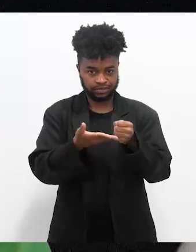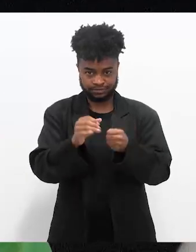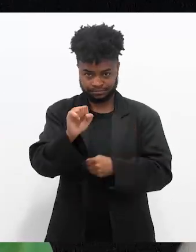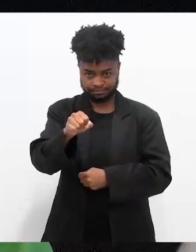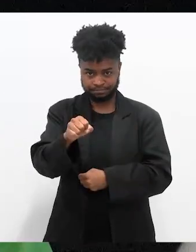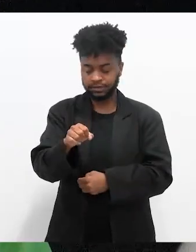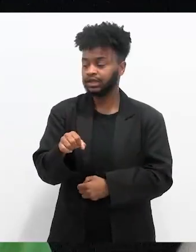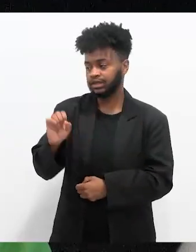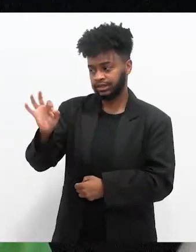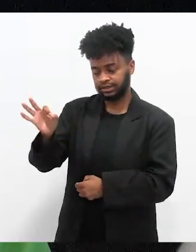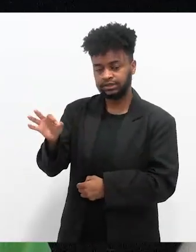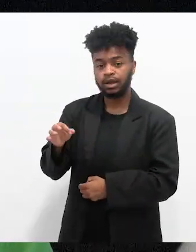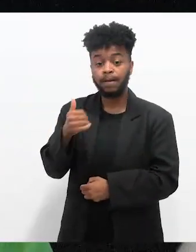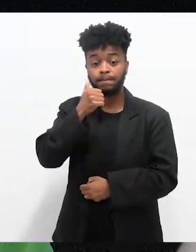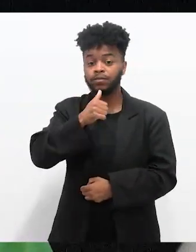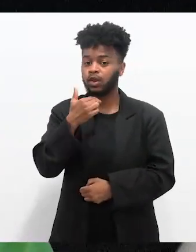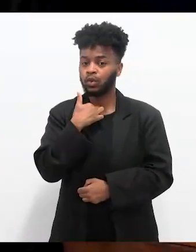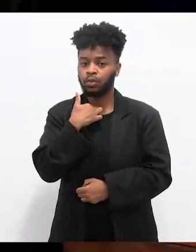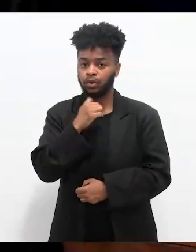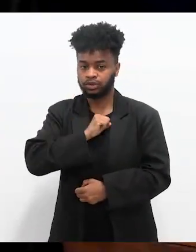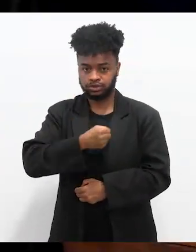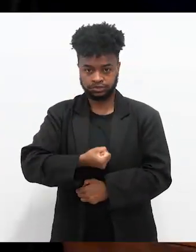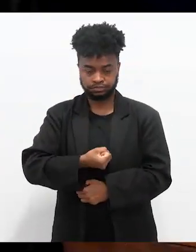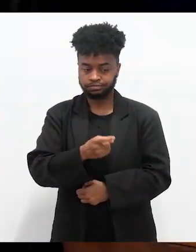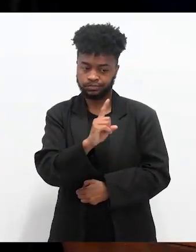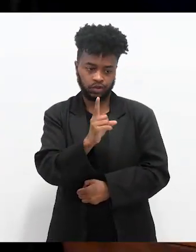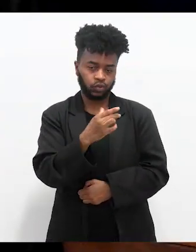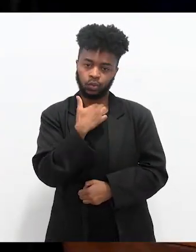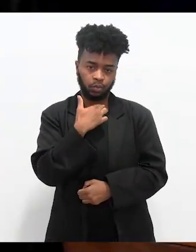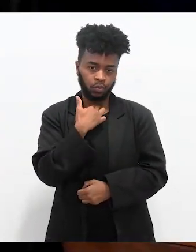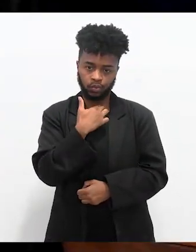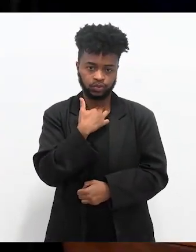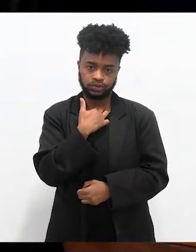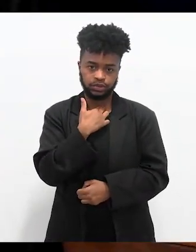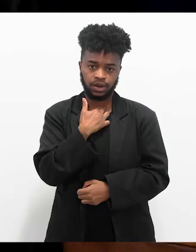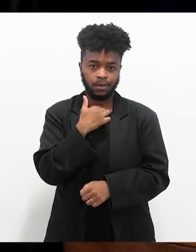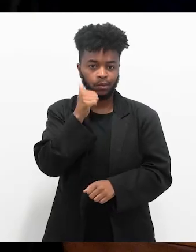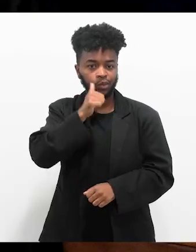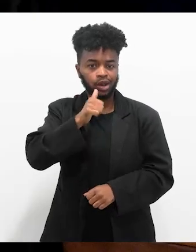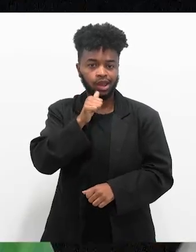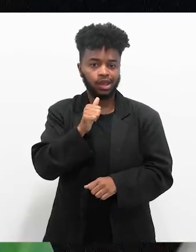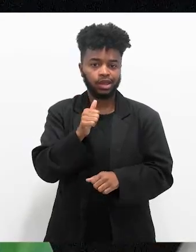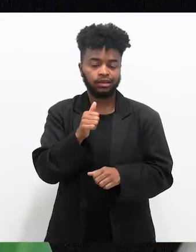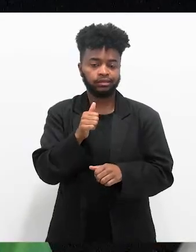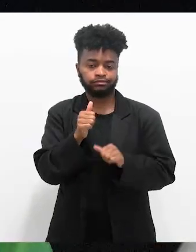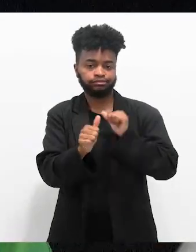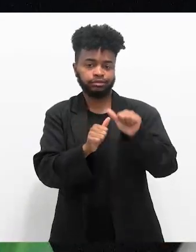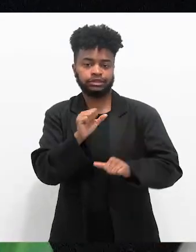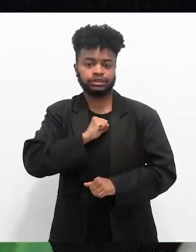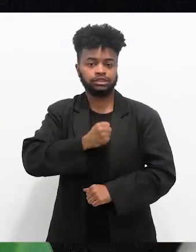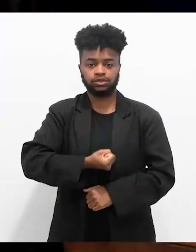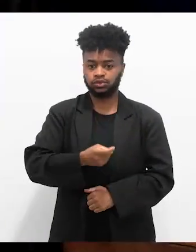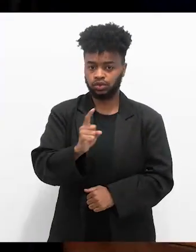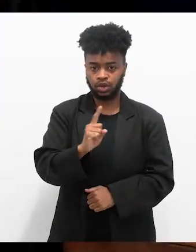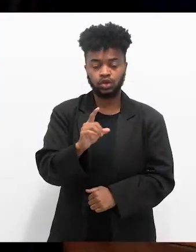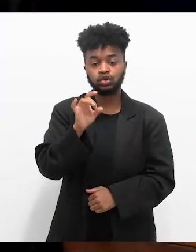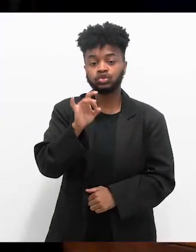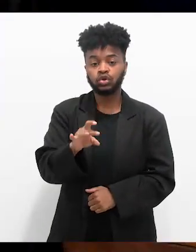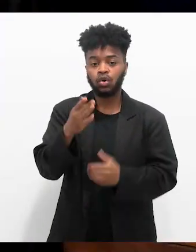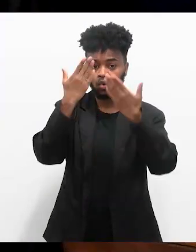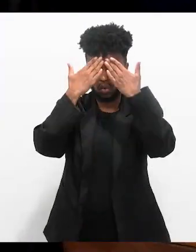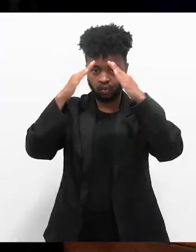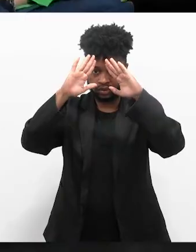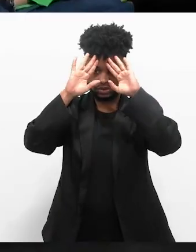mulheres não são sacerdotes de Ifá. Mulheres não deveriam se tornar sacerdotisas de Ifá. Sacerdotisa de Ifá. Isso, apenas de orixá, de